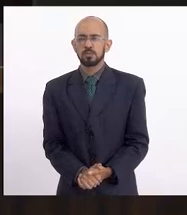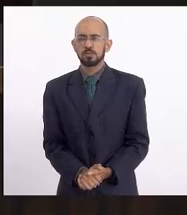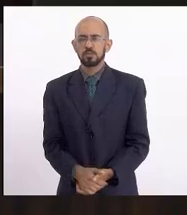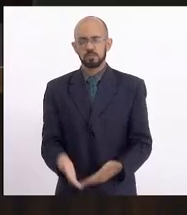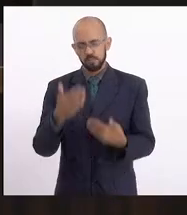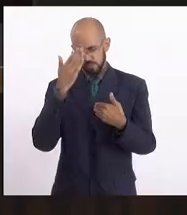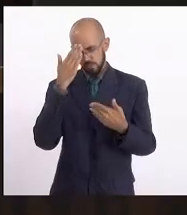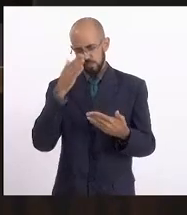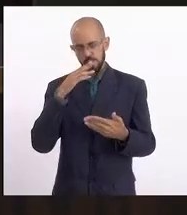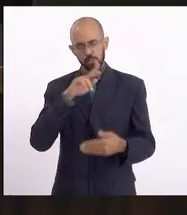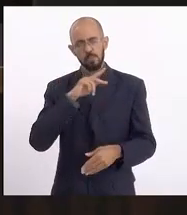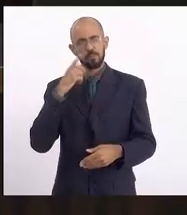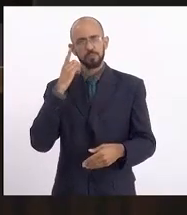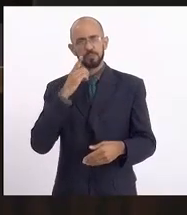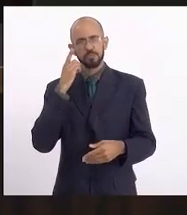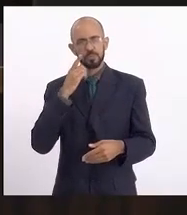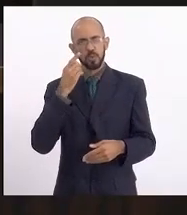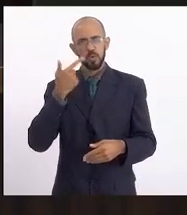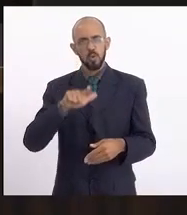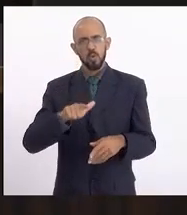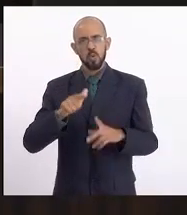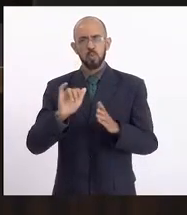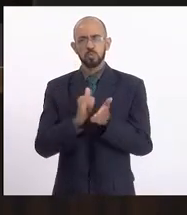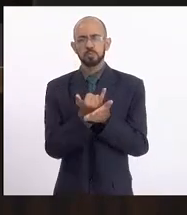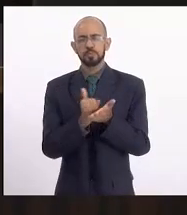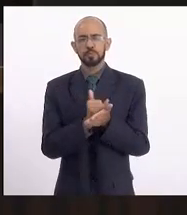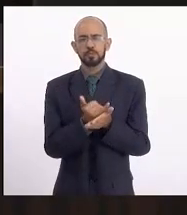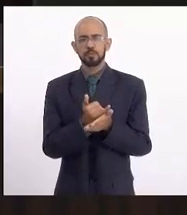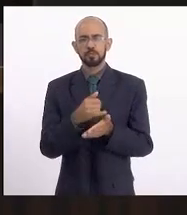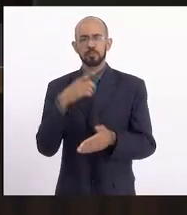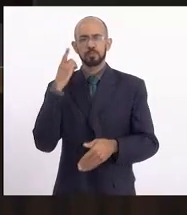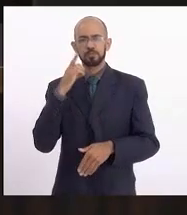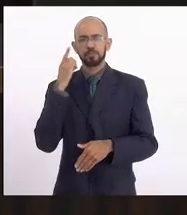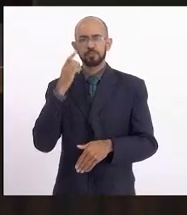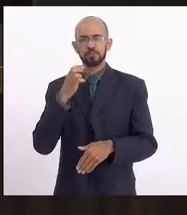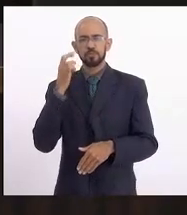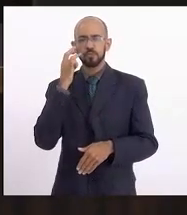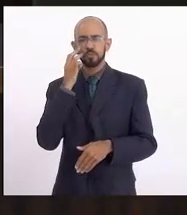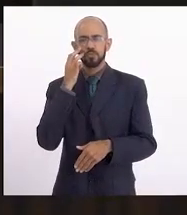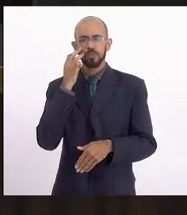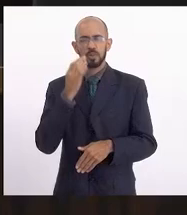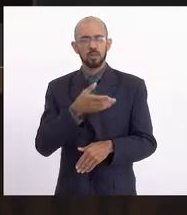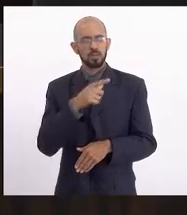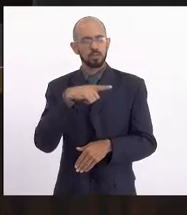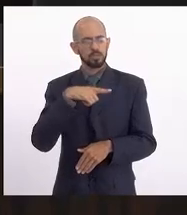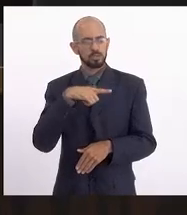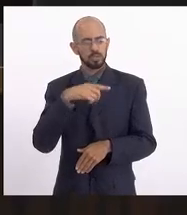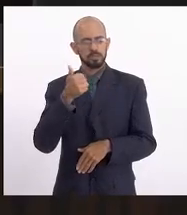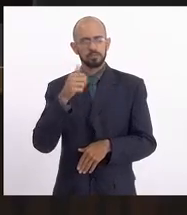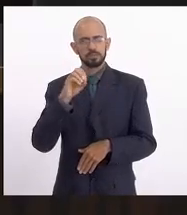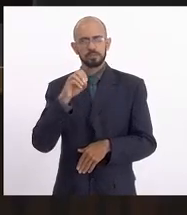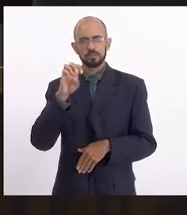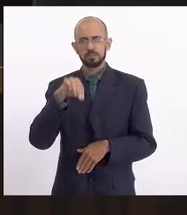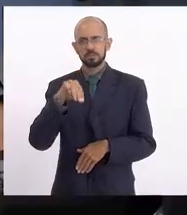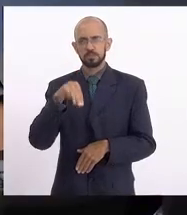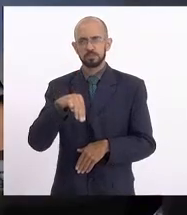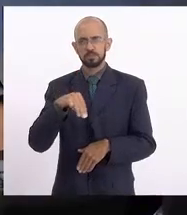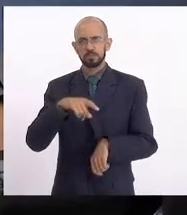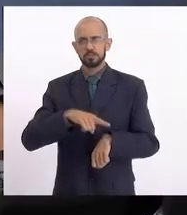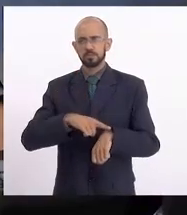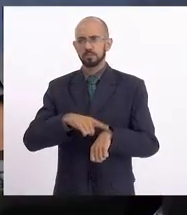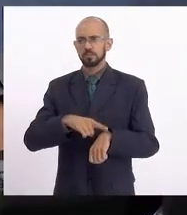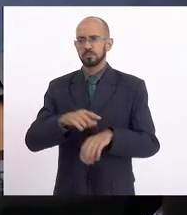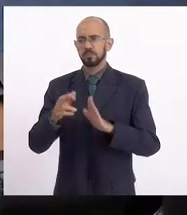Obrigada, deputado. Próximo orador inscrito é o nobre deputado Valdec Carneiro. Vossa Excelência dispõe de 10 minutos no tempo regimental.